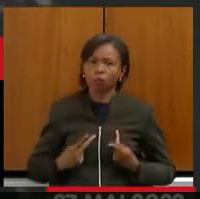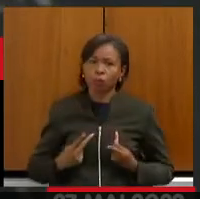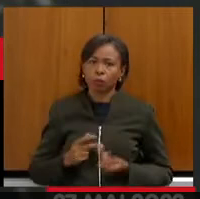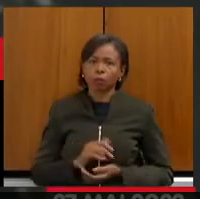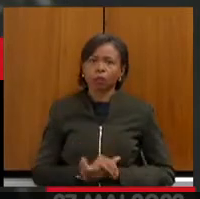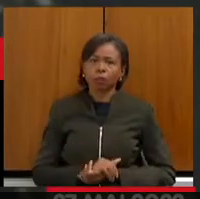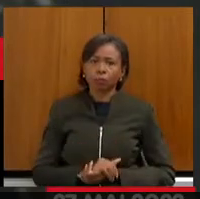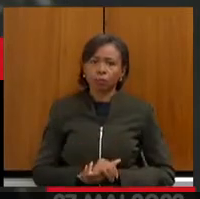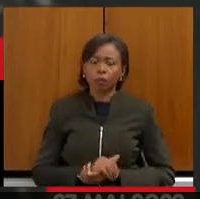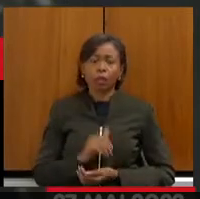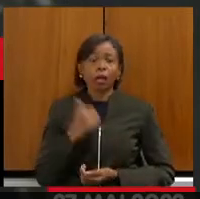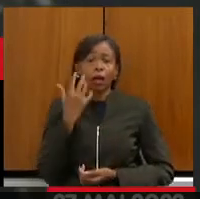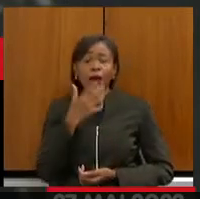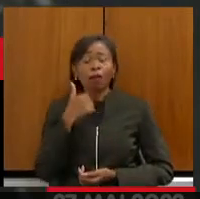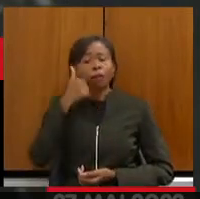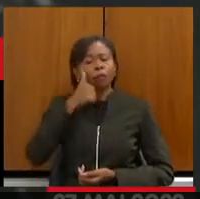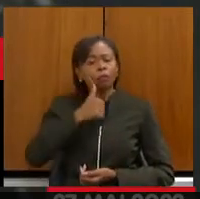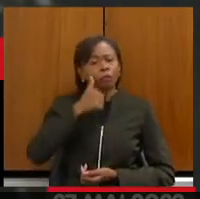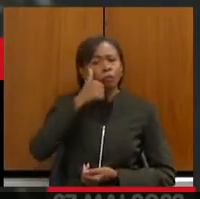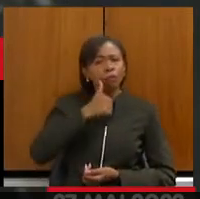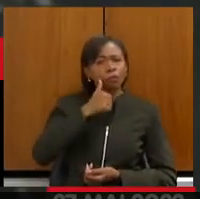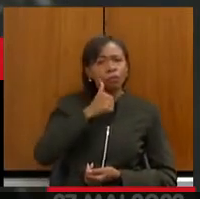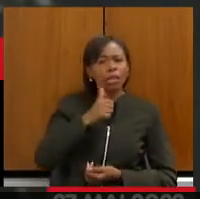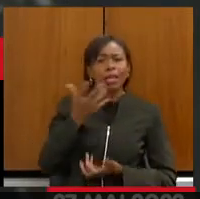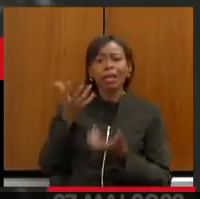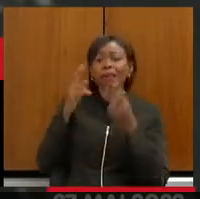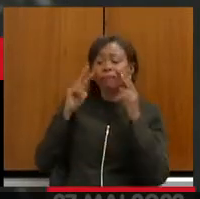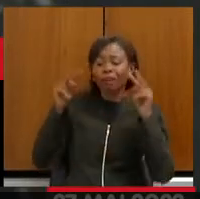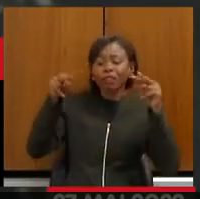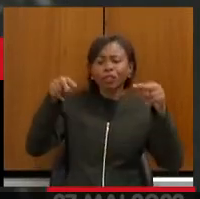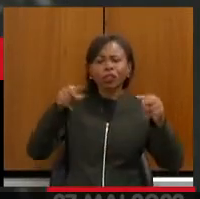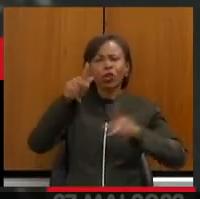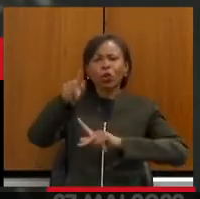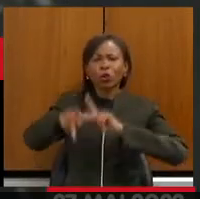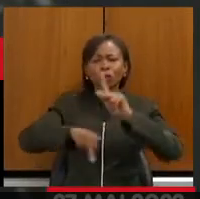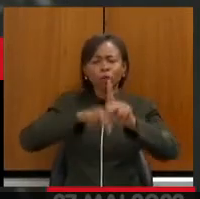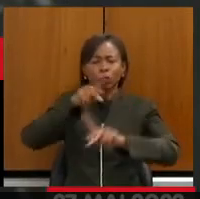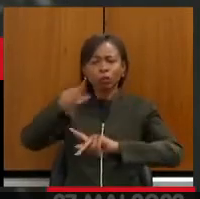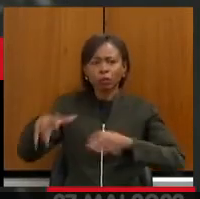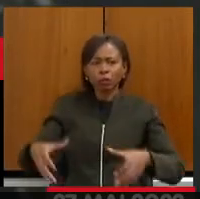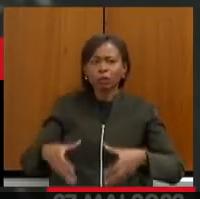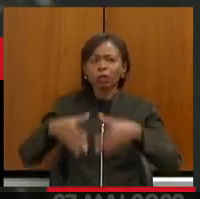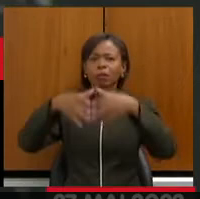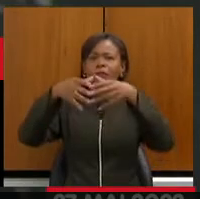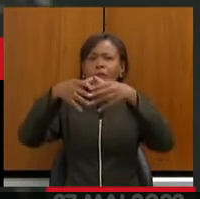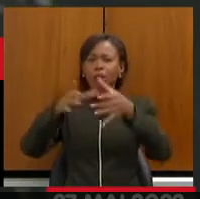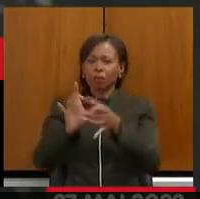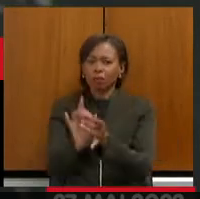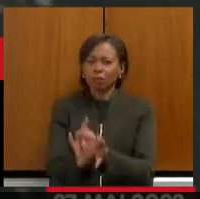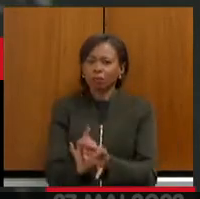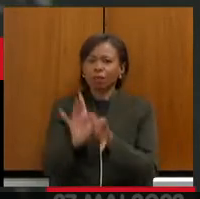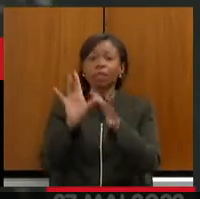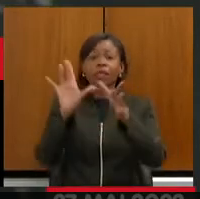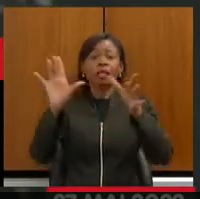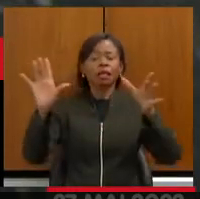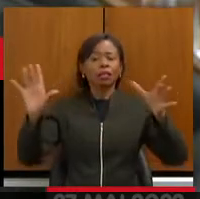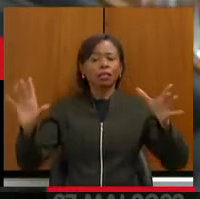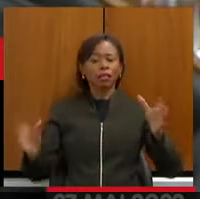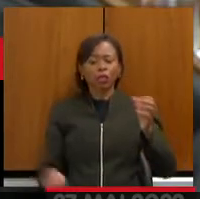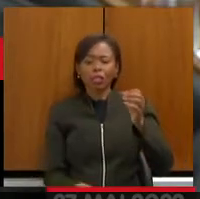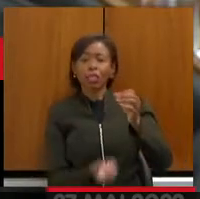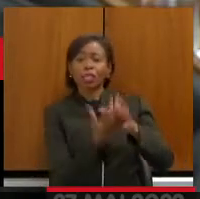e a mulher quer ver seu povo como canto libertada recriando o mundo